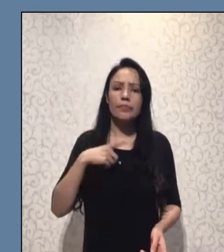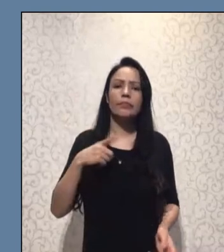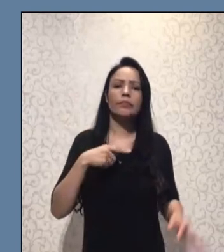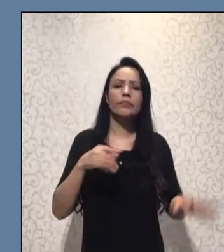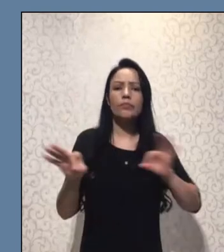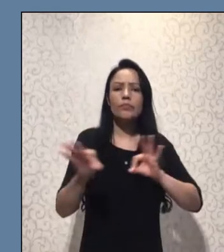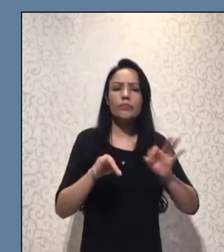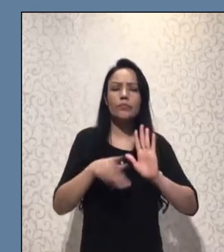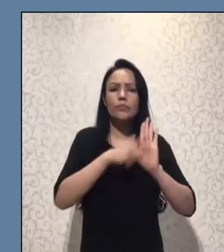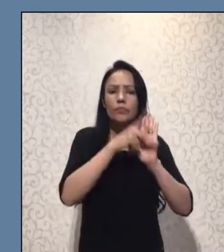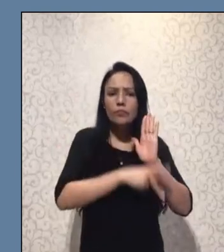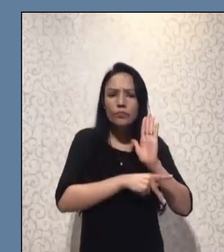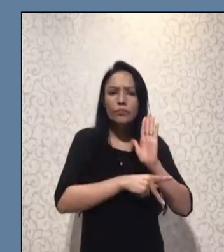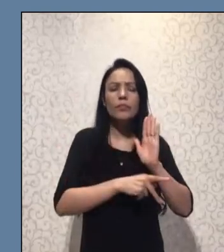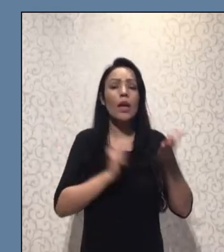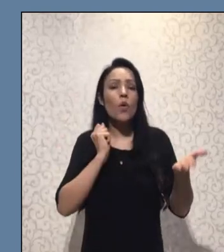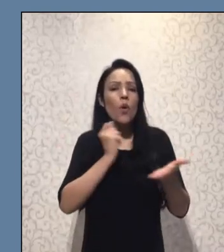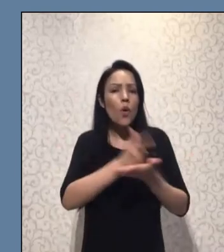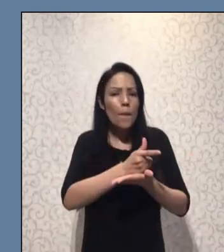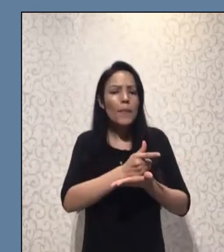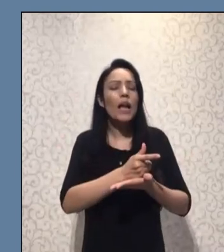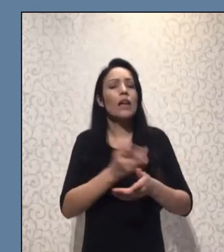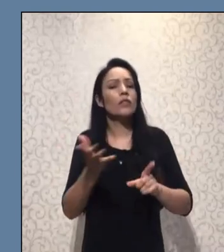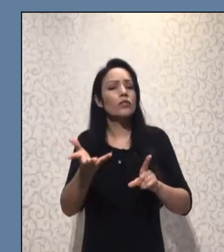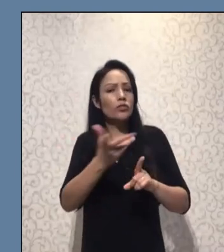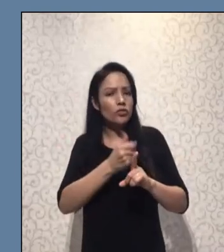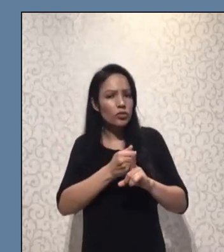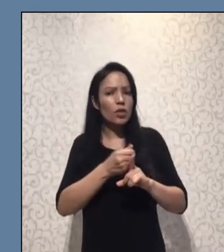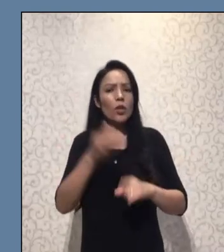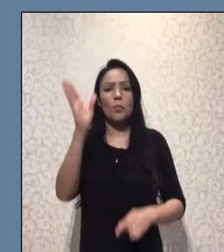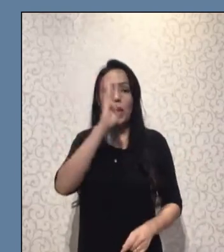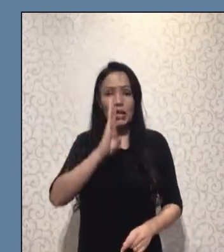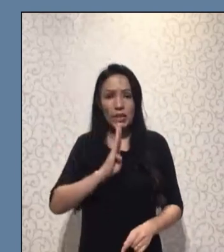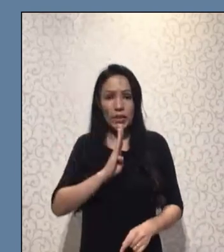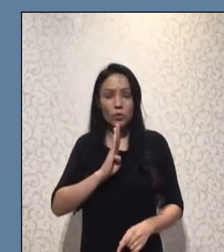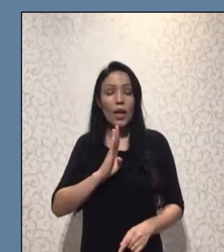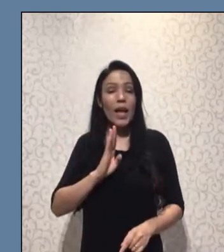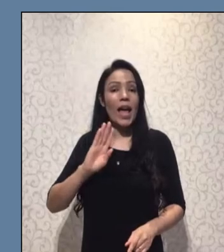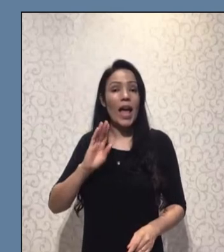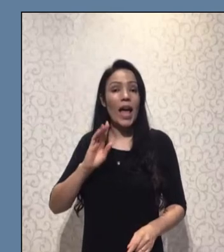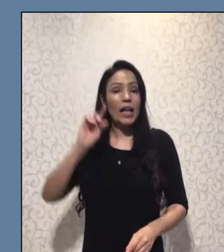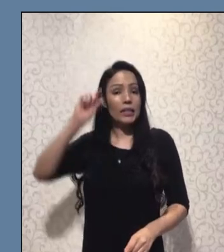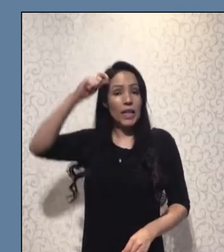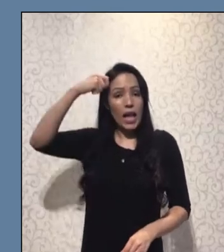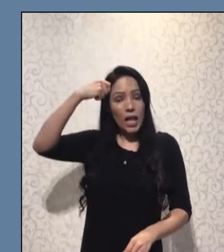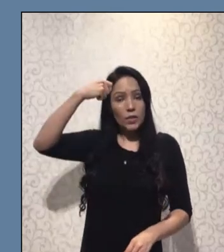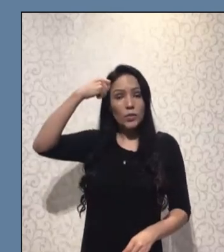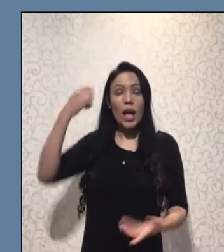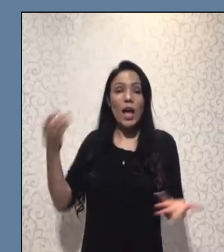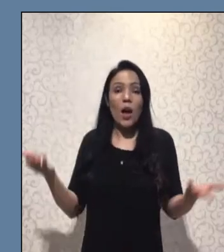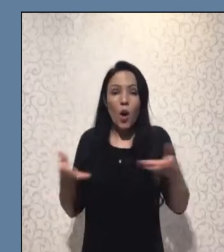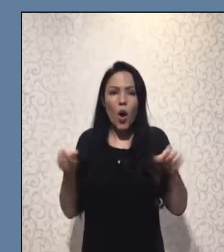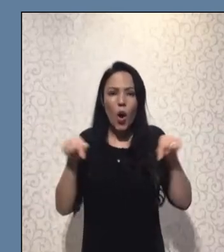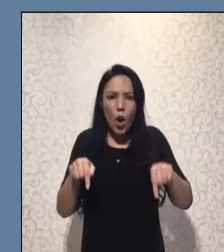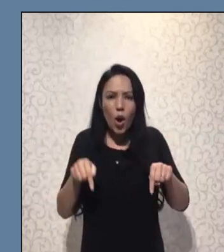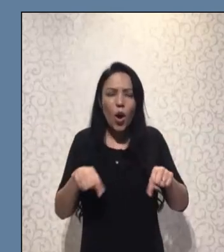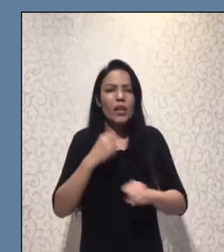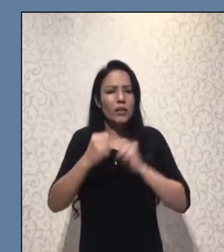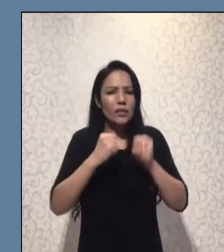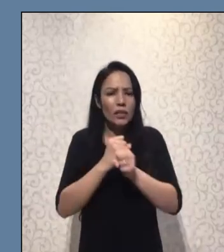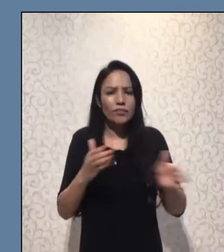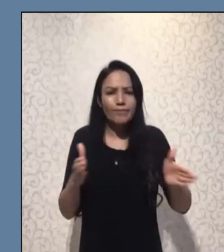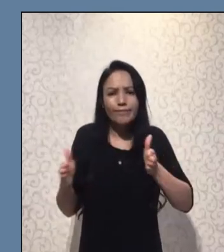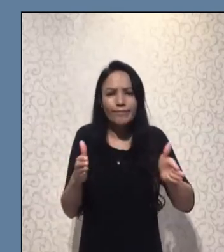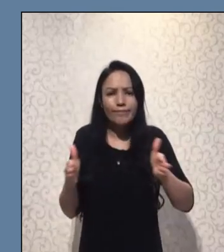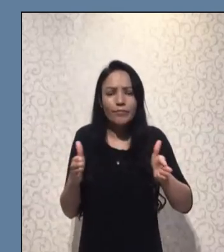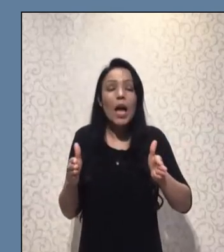de comprar obras de artistas brasileiros negros, contemporâneos, para fazer uma exposição em